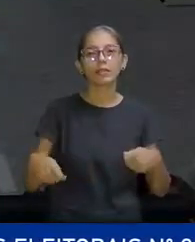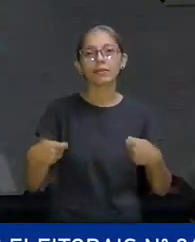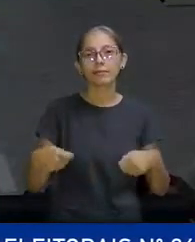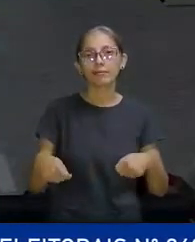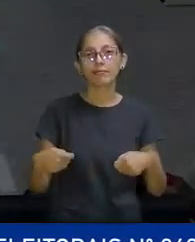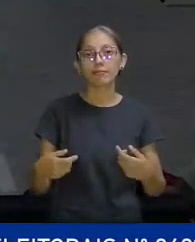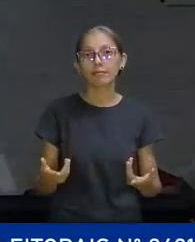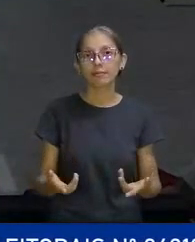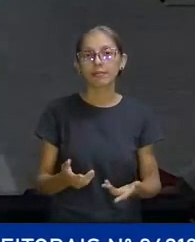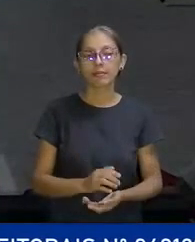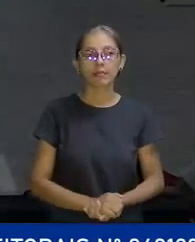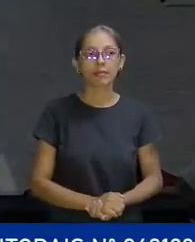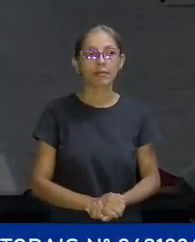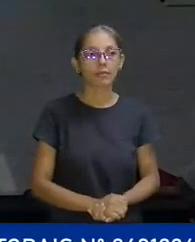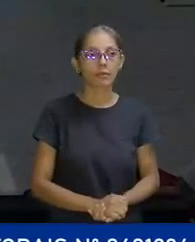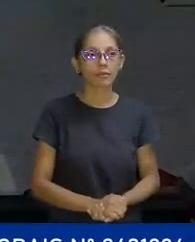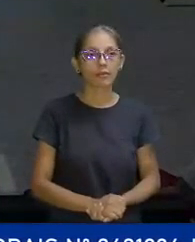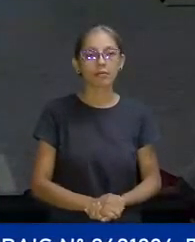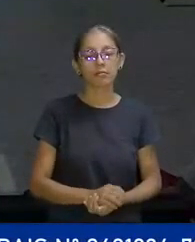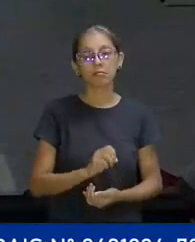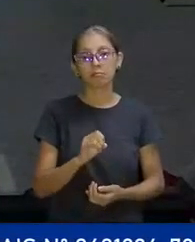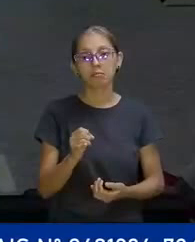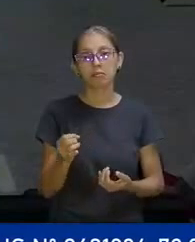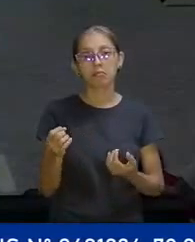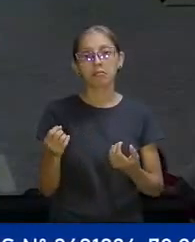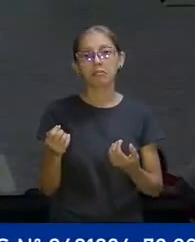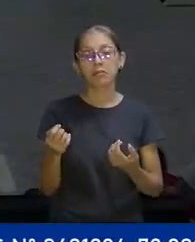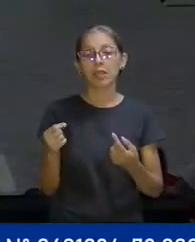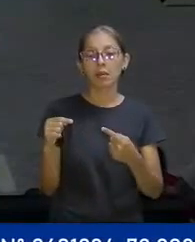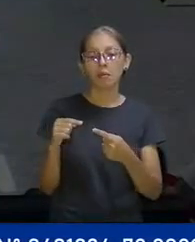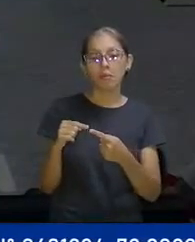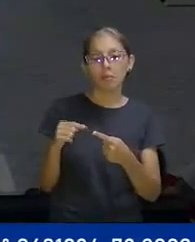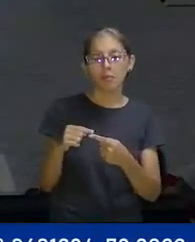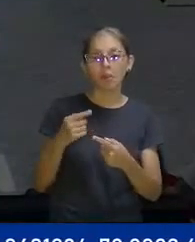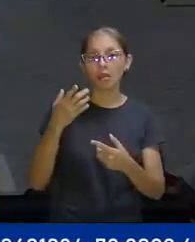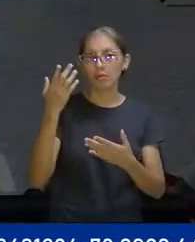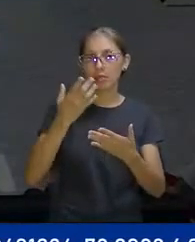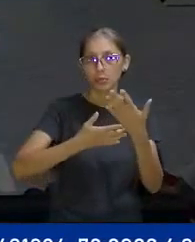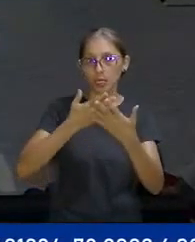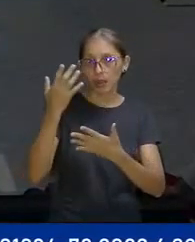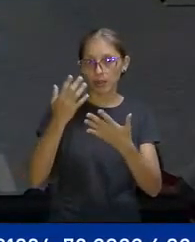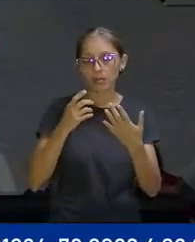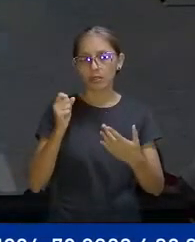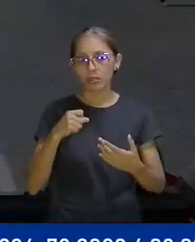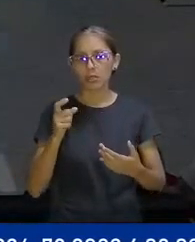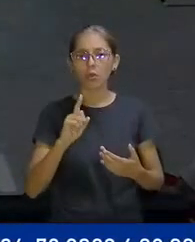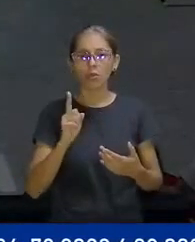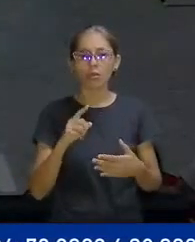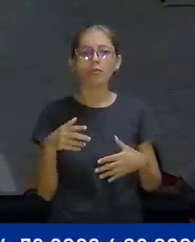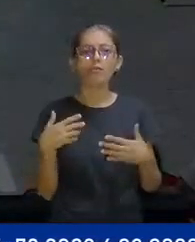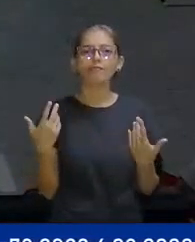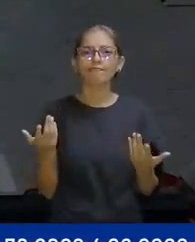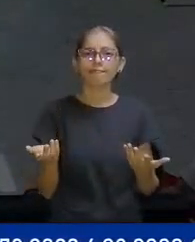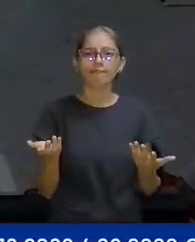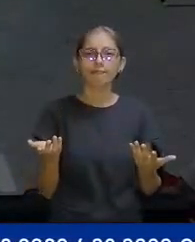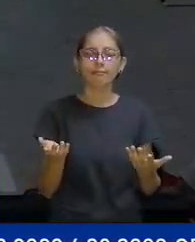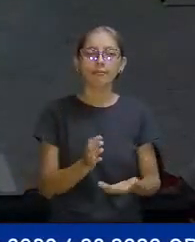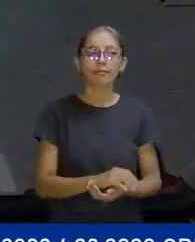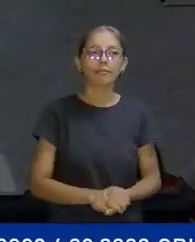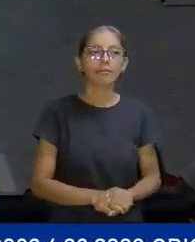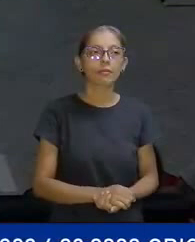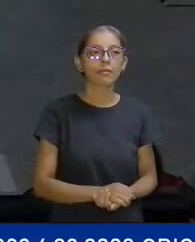tá, efetivamente gasto, se está de acordo ou não com a transparência, com a economicidade, ou seja, tudo que consta do